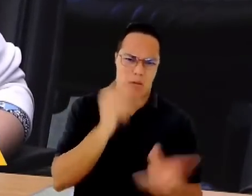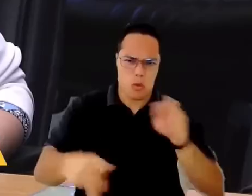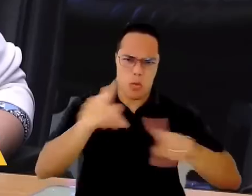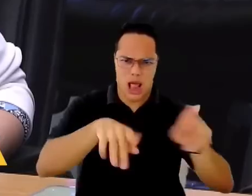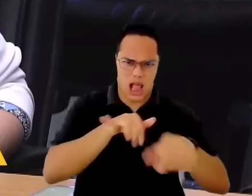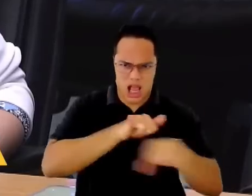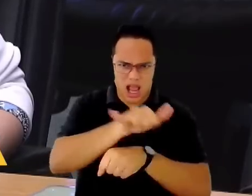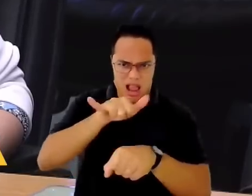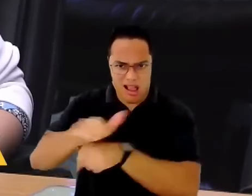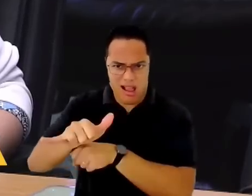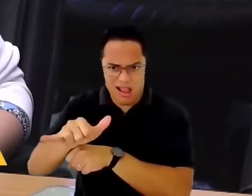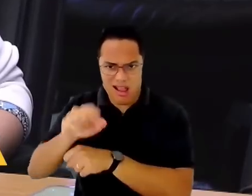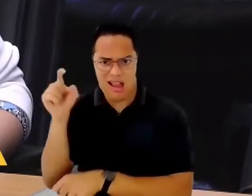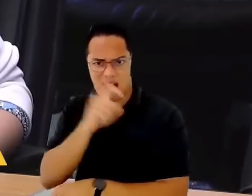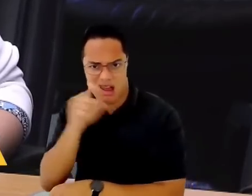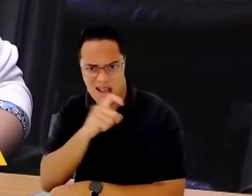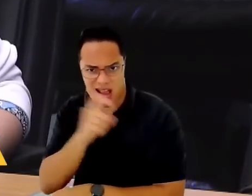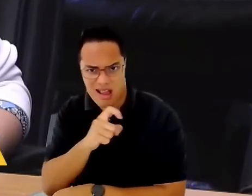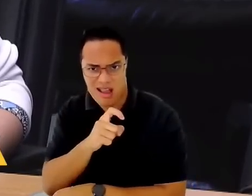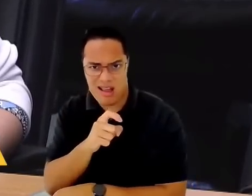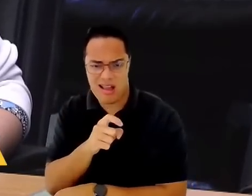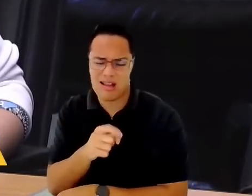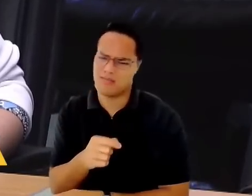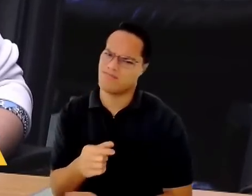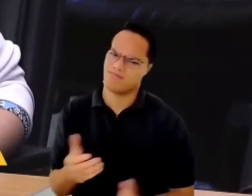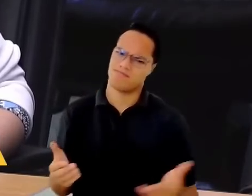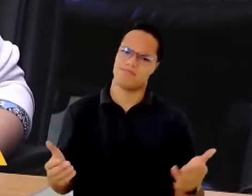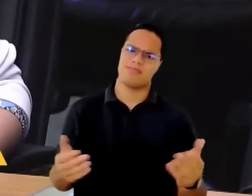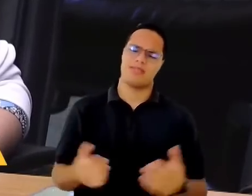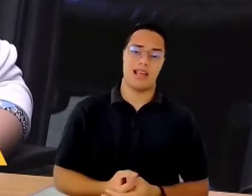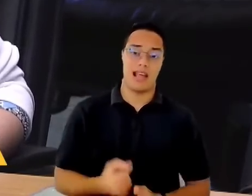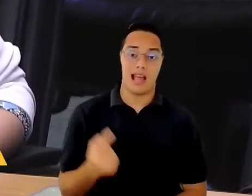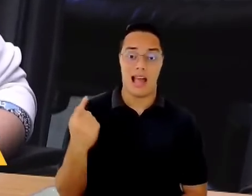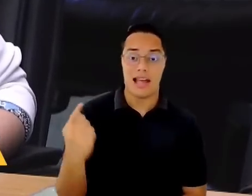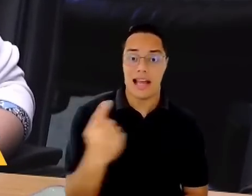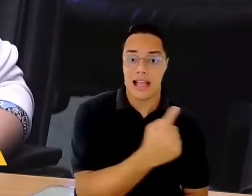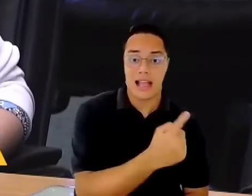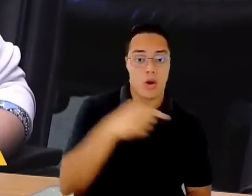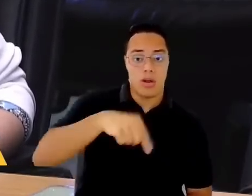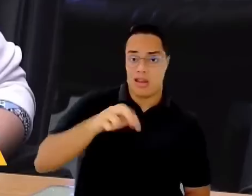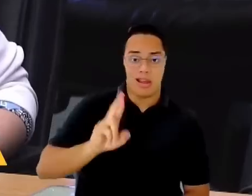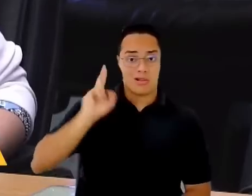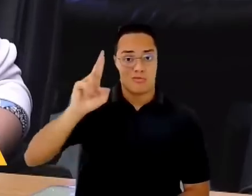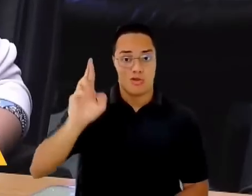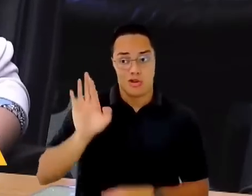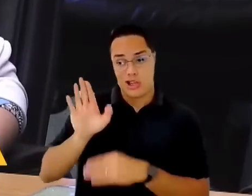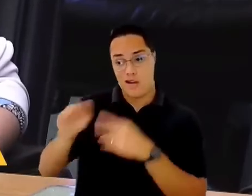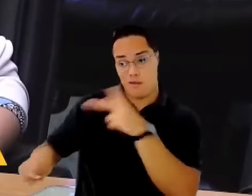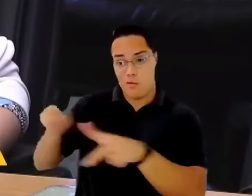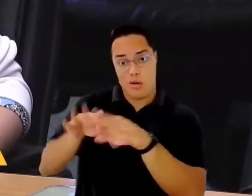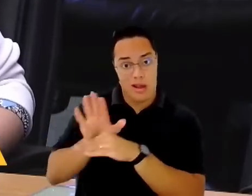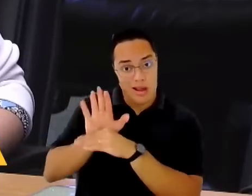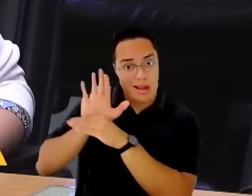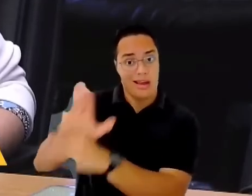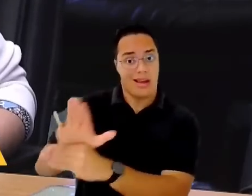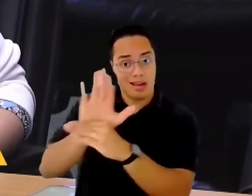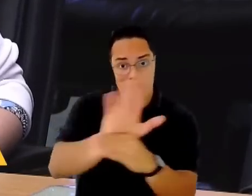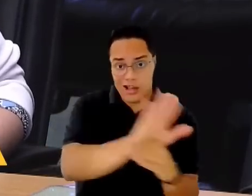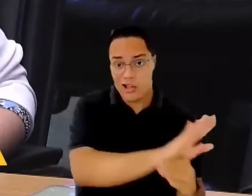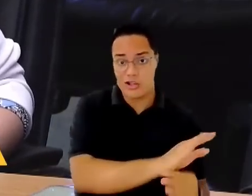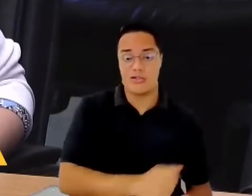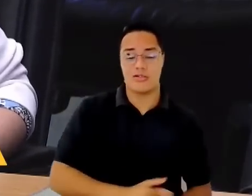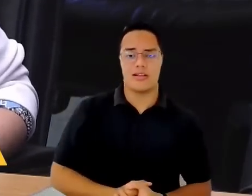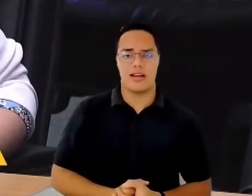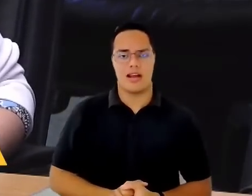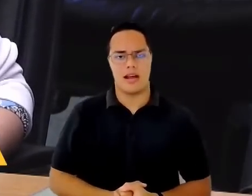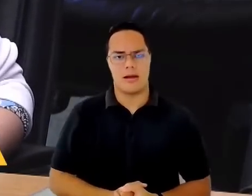que a gente possa ter consciência que cada um aqui representa uma esperança para a população mas nós não podemos fazer e carregar o povo